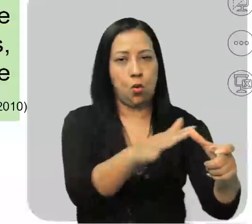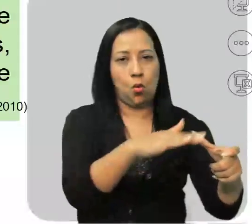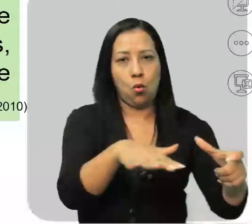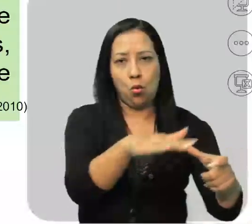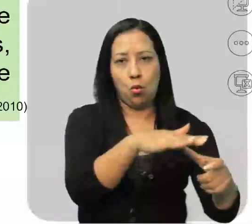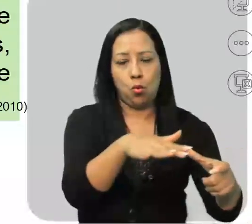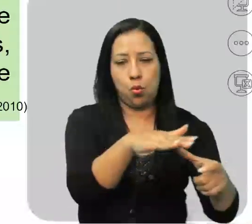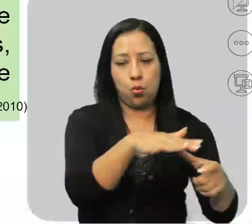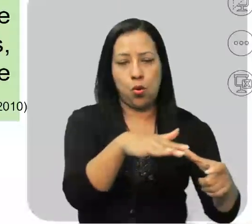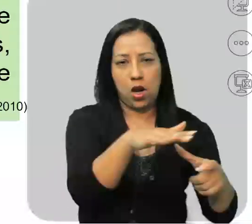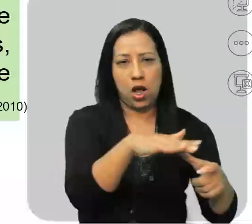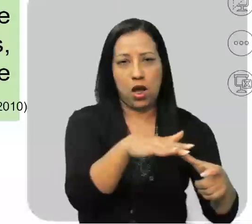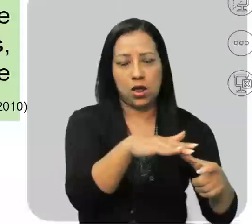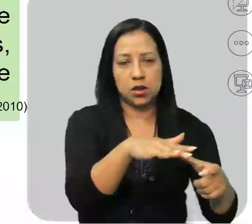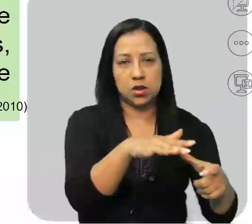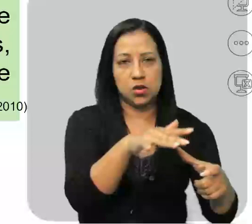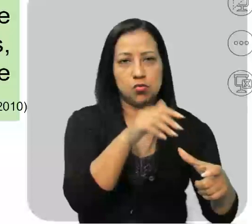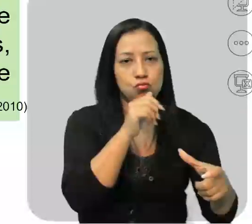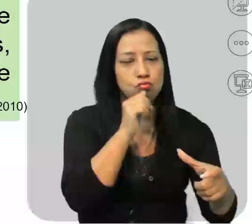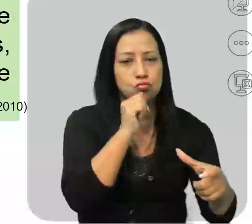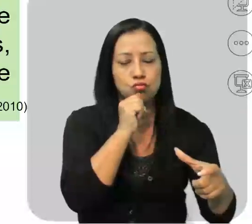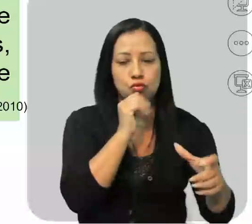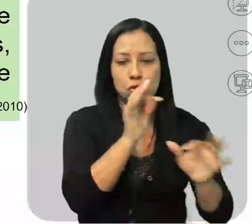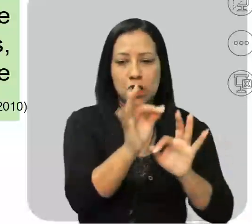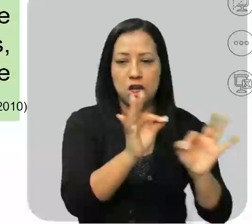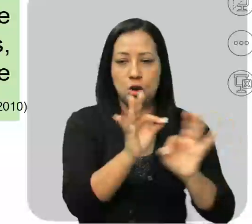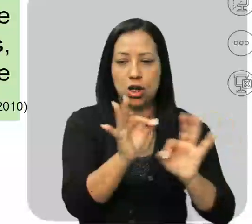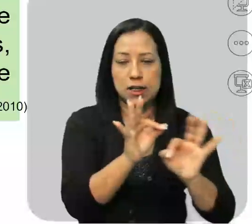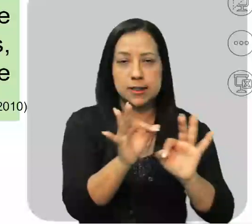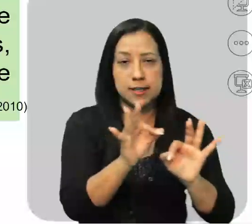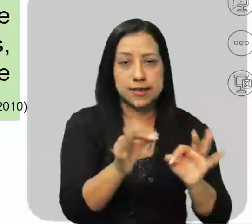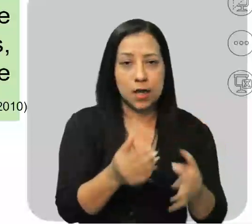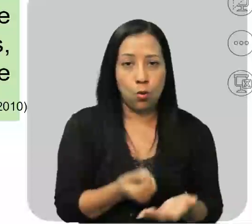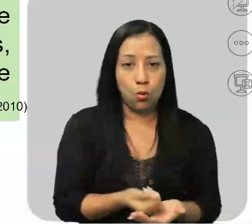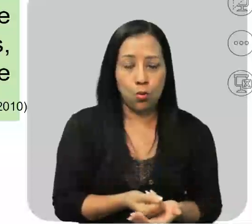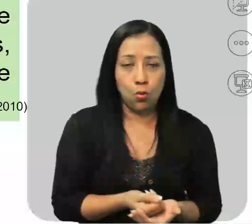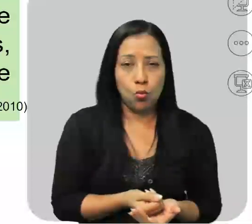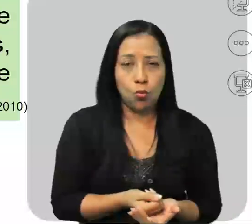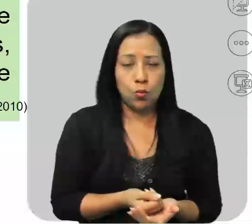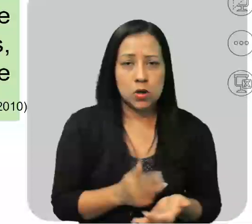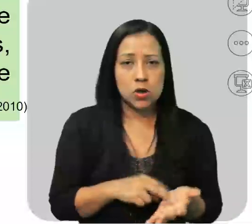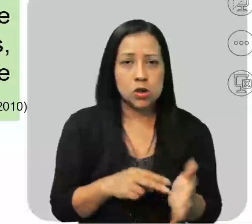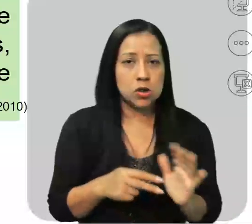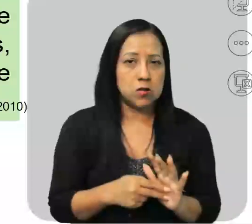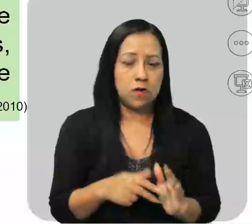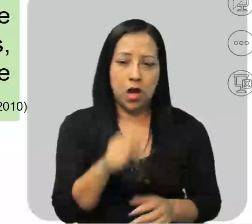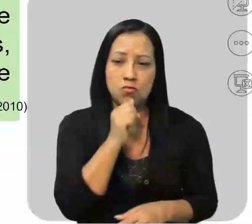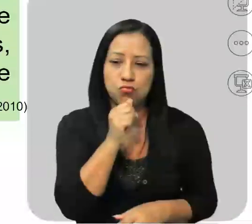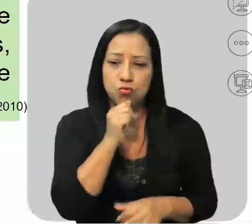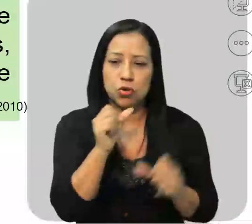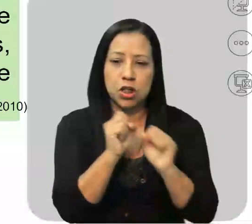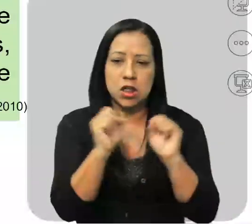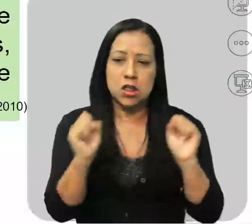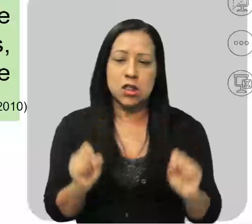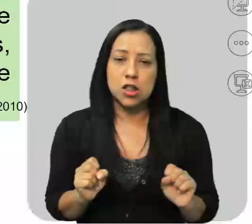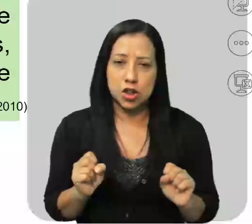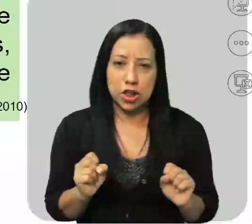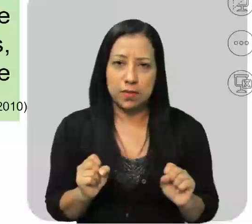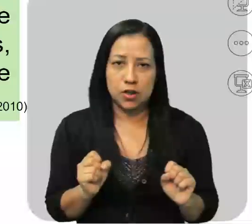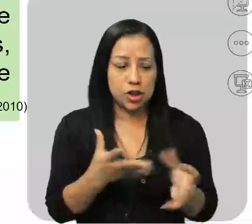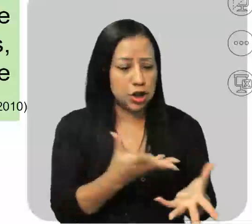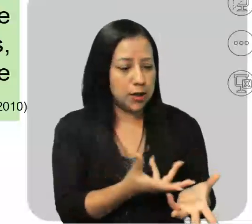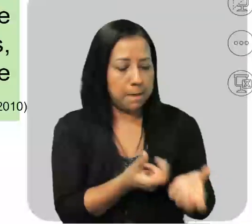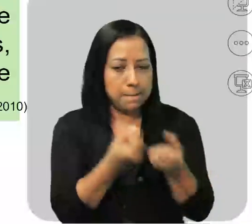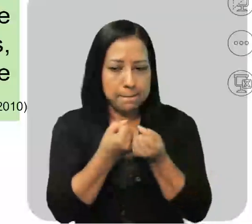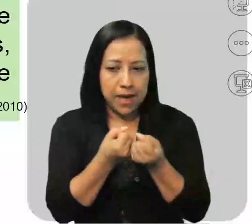Levaram à ampliação, ou seja, cresceu as áreas que não têm saneamento básico. Ou seja, não